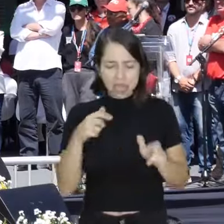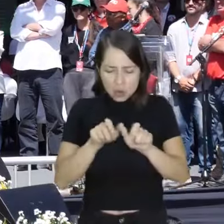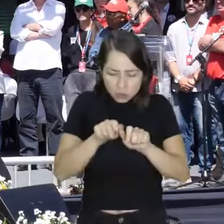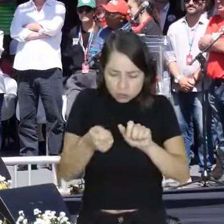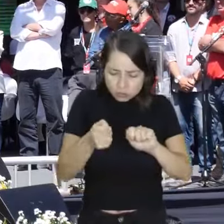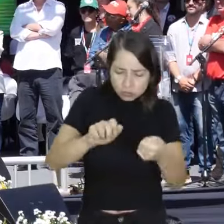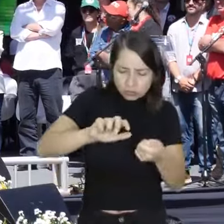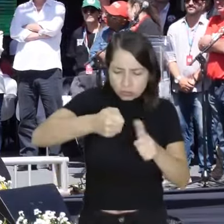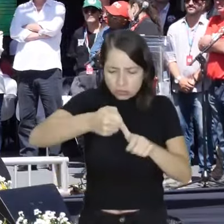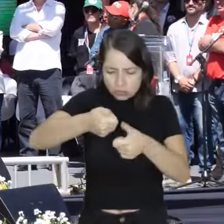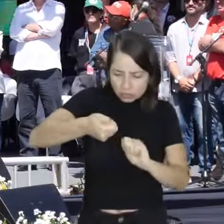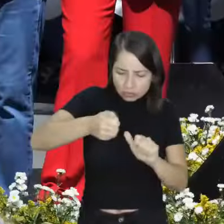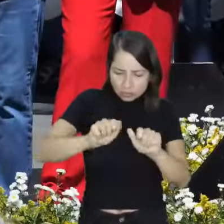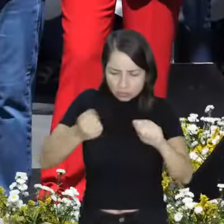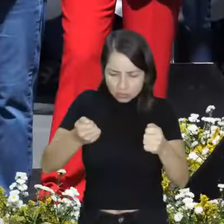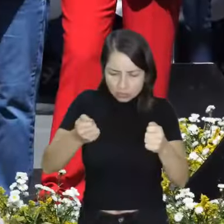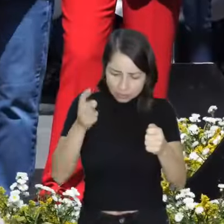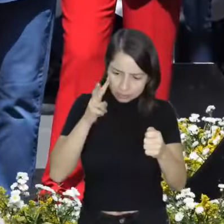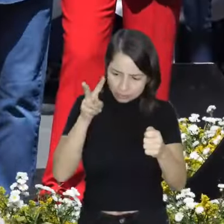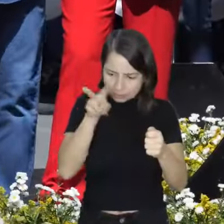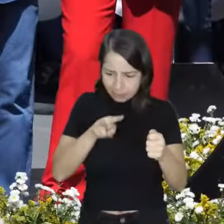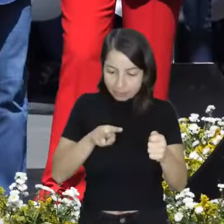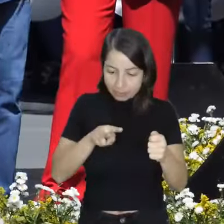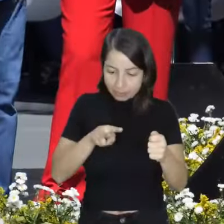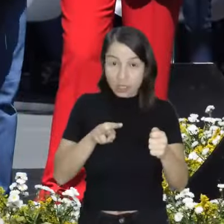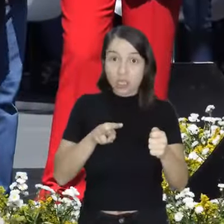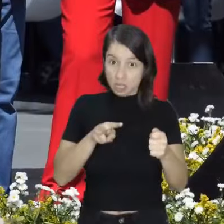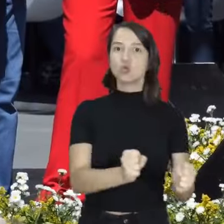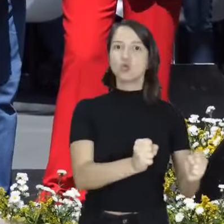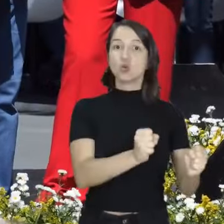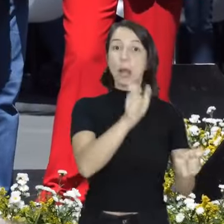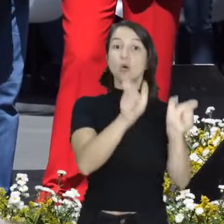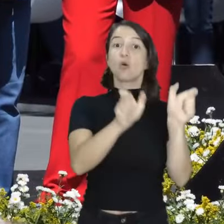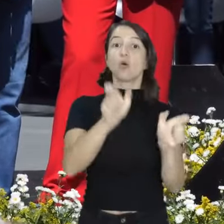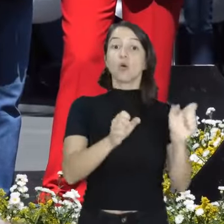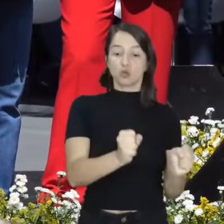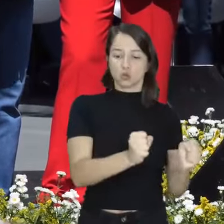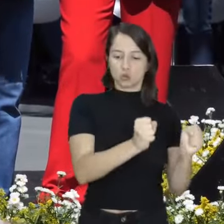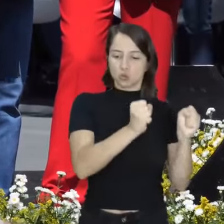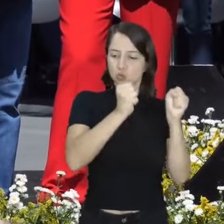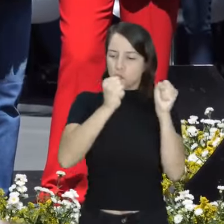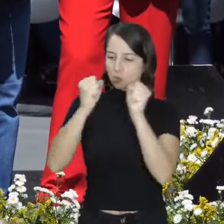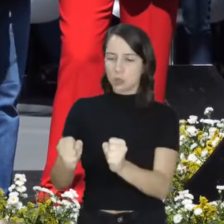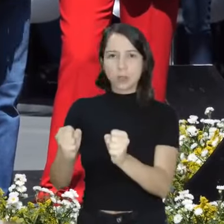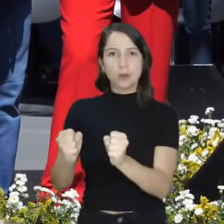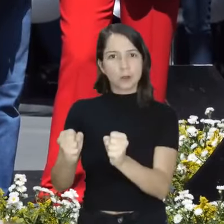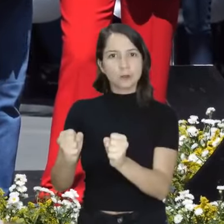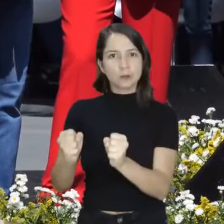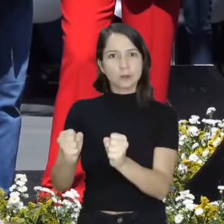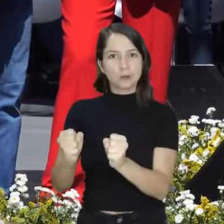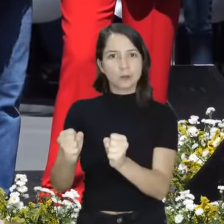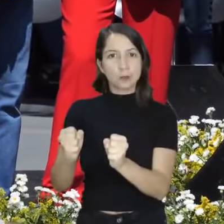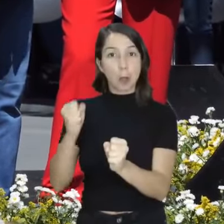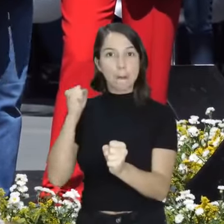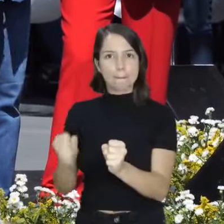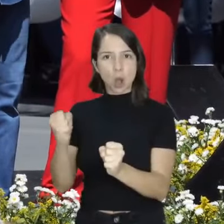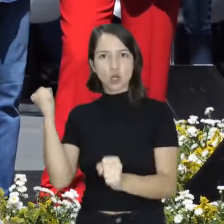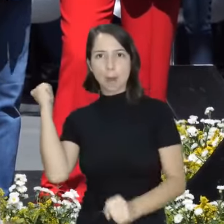os poderosos podem matar uma ou duas rosas, mas